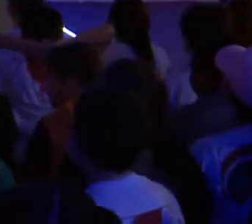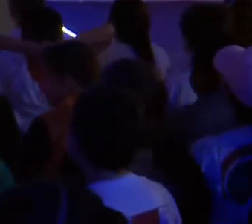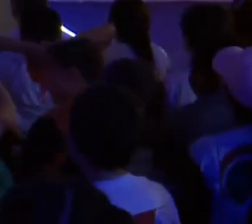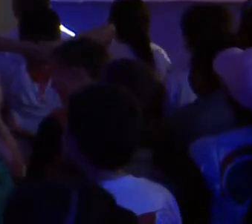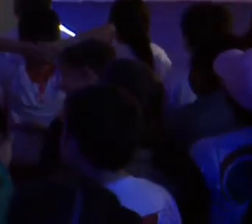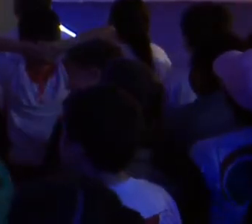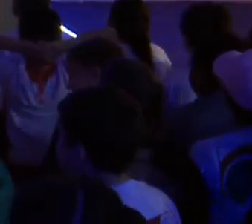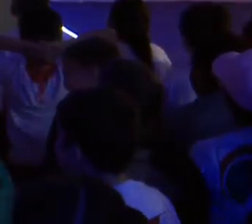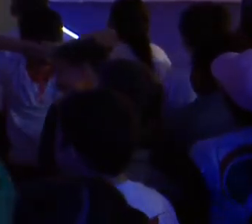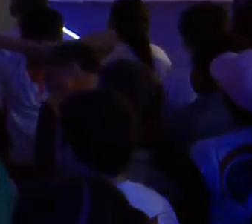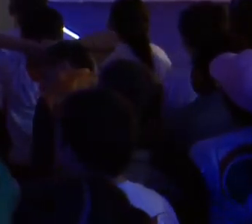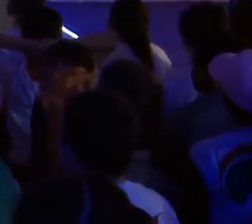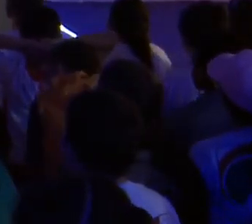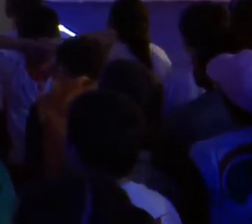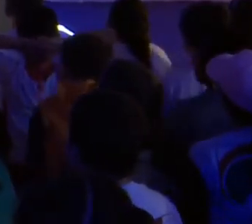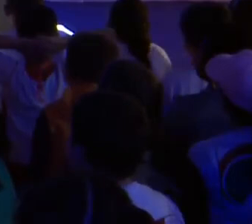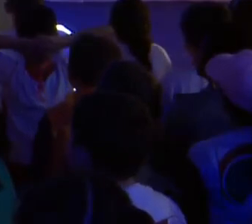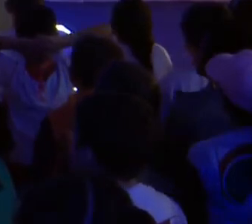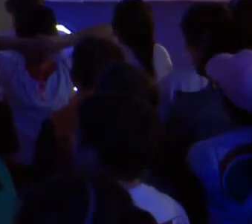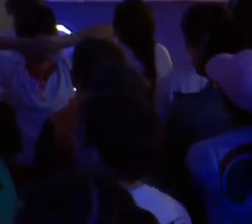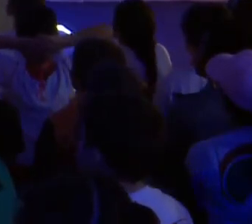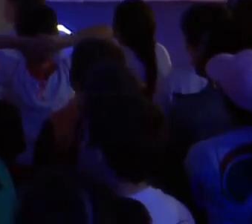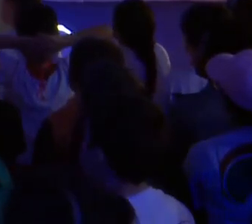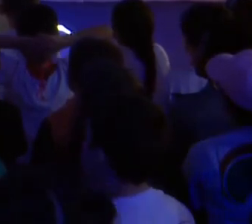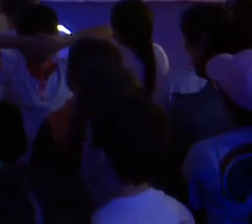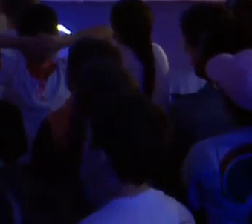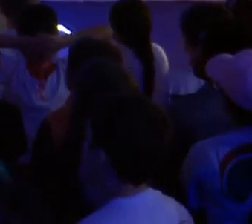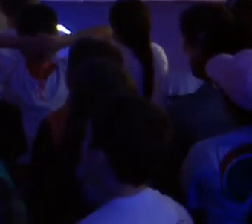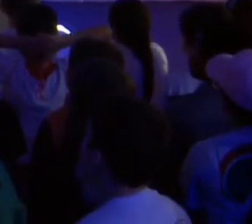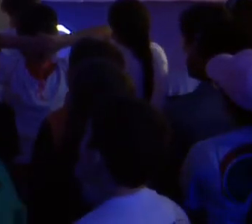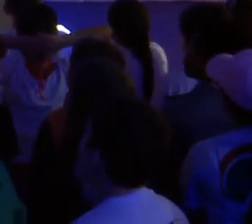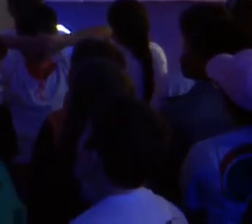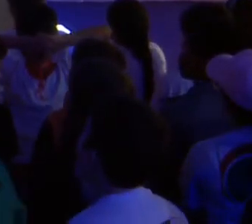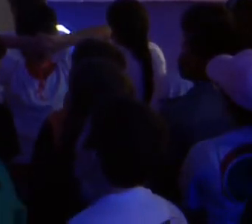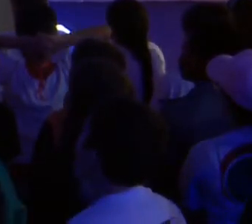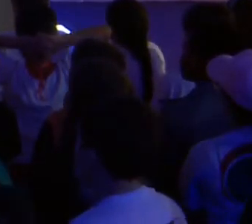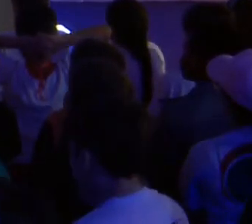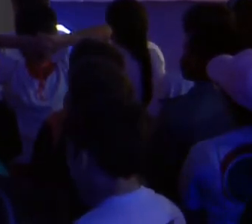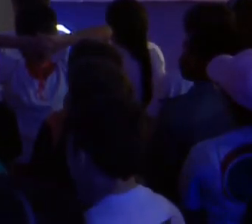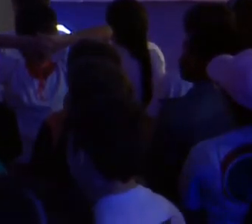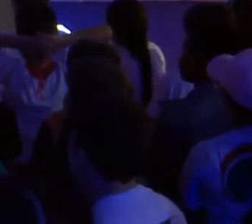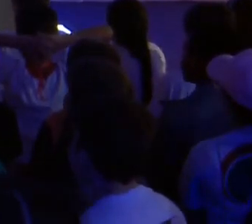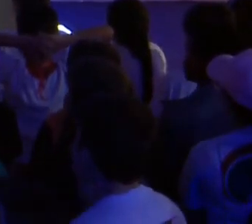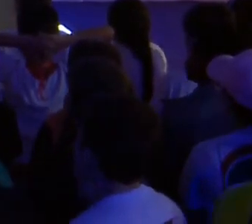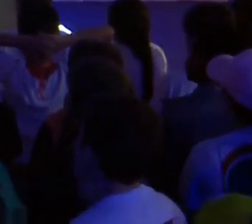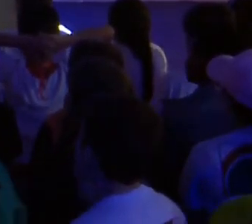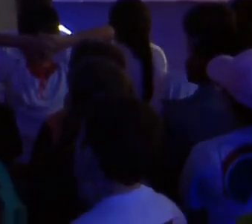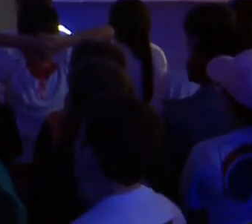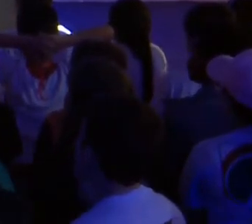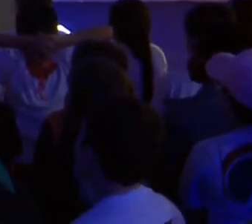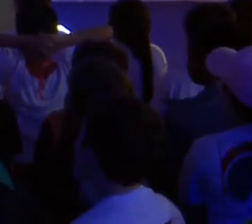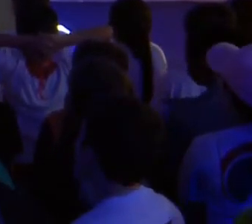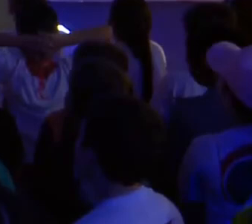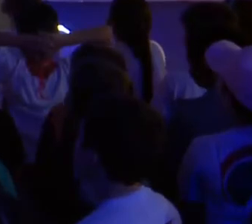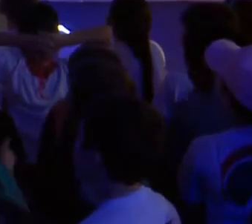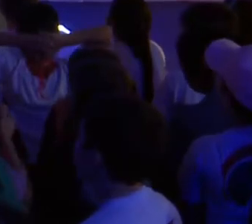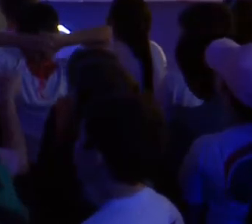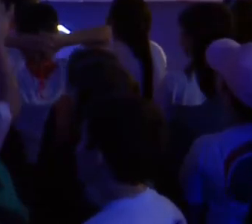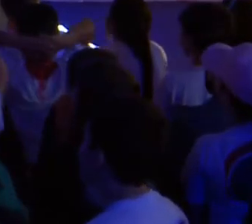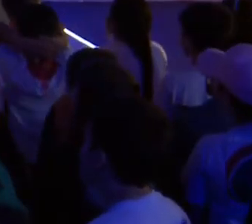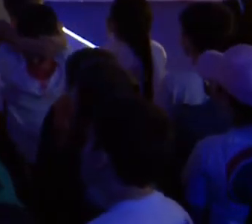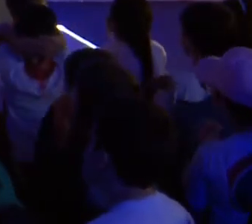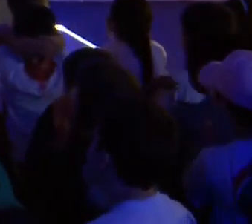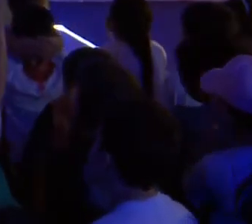idades e tamanhos diferentes. Algumas usam uniformes, outras usam roupas cotidianas. De turma.